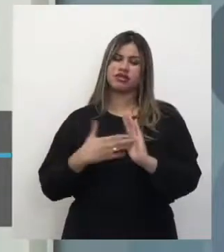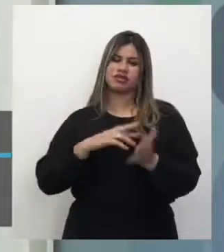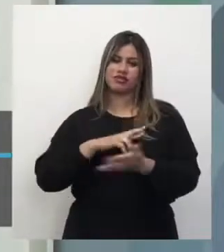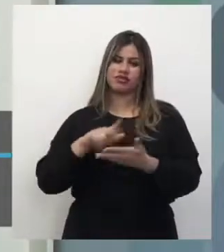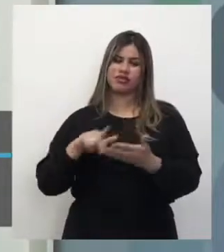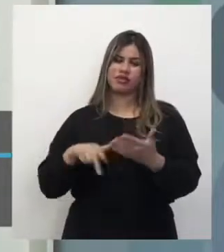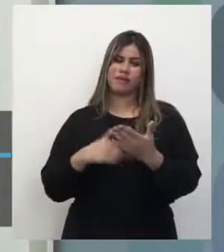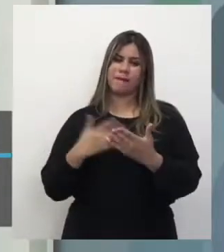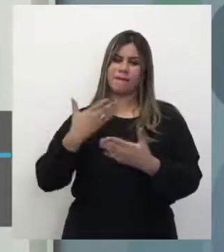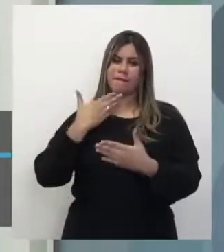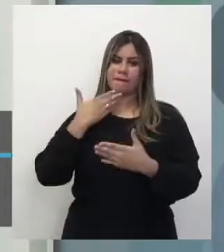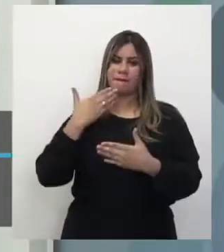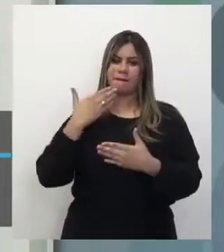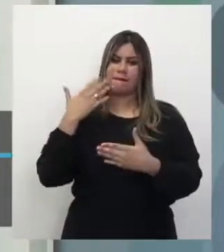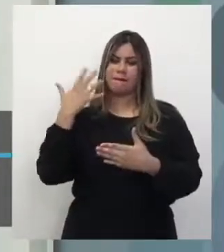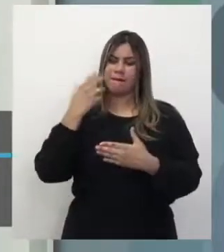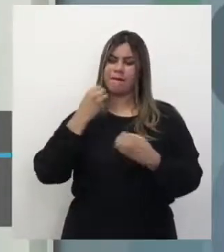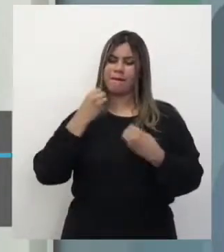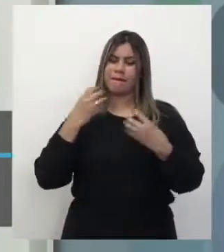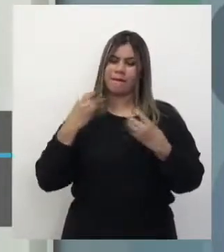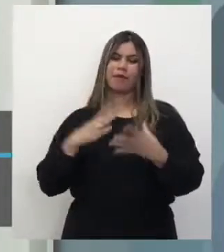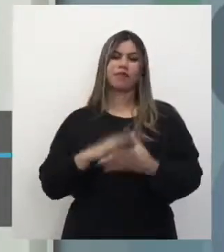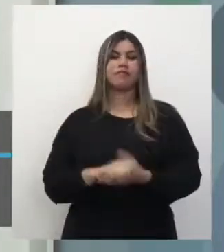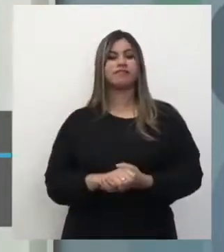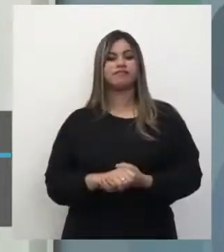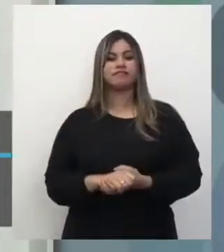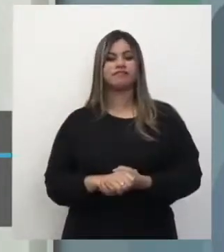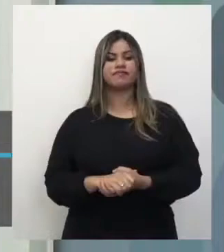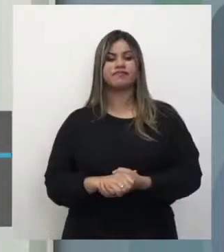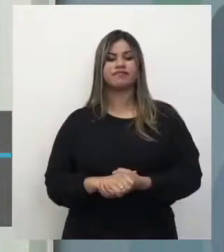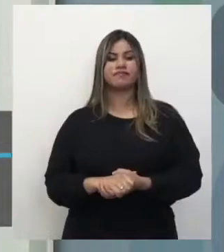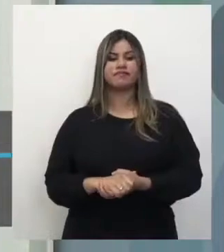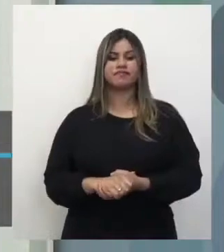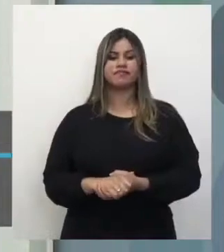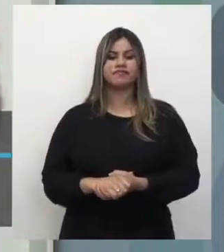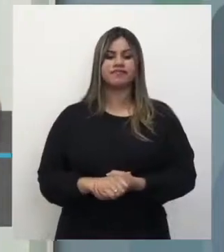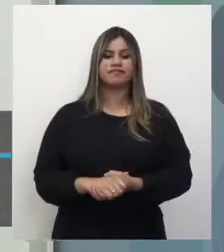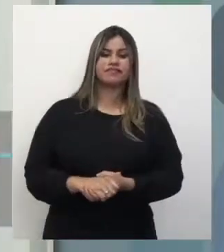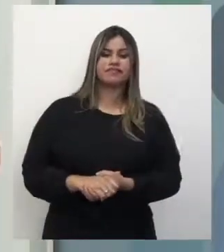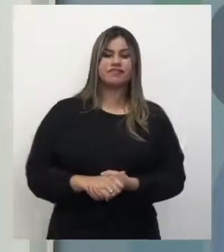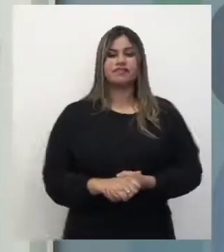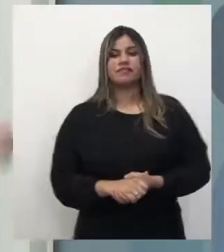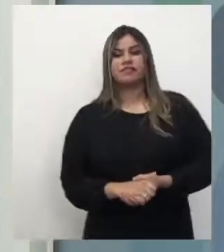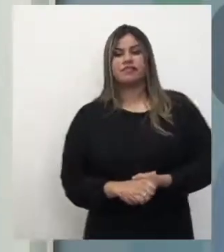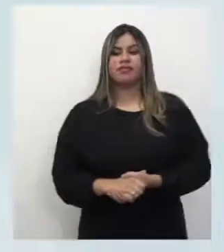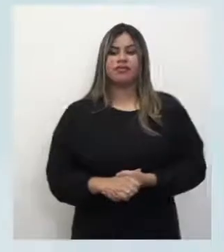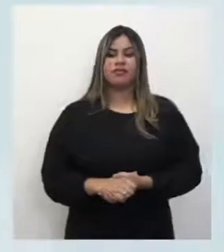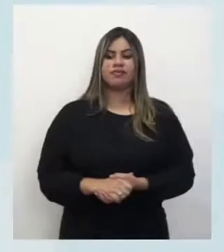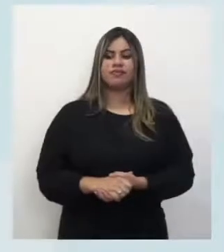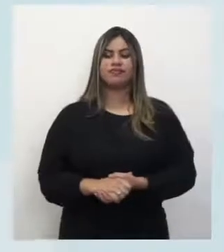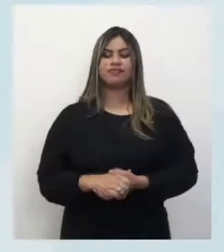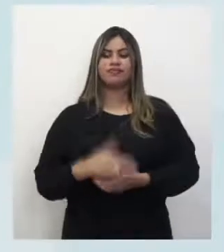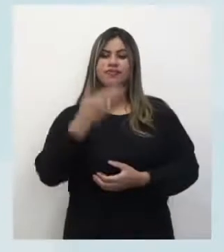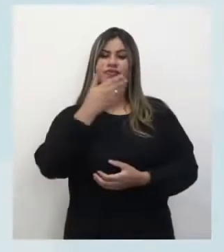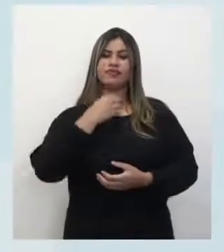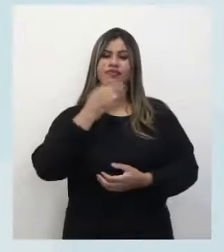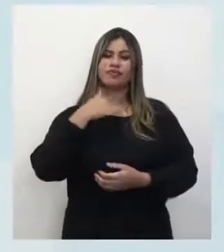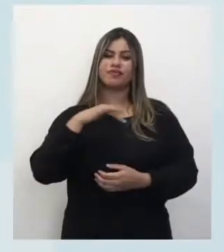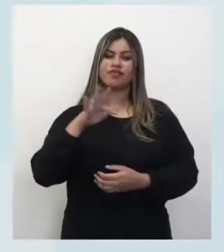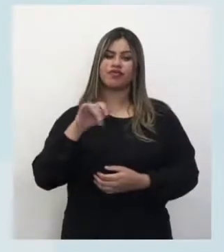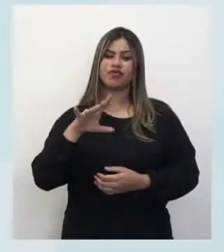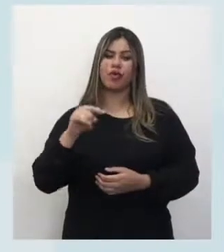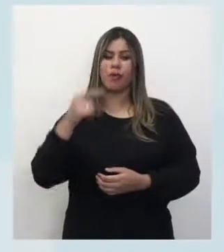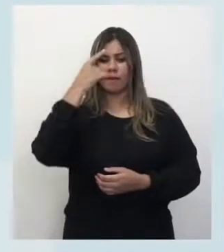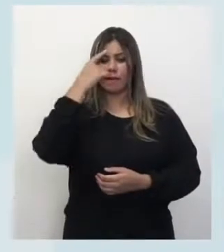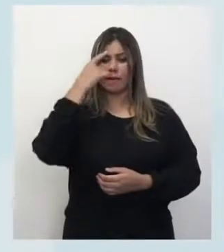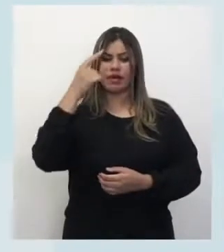outras produções literárias aí do Foucault. Gente, na visão do Foucault, o sujeito na era moderna, ele não é feito,